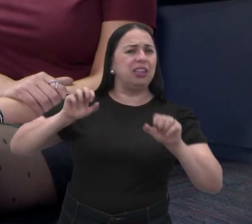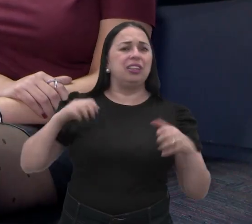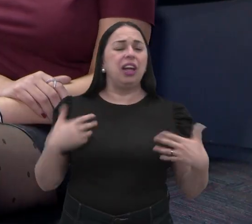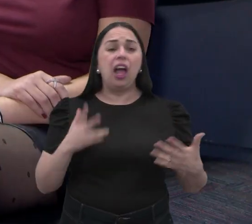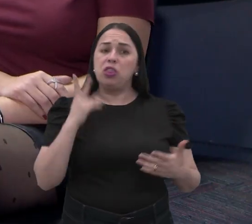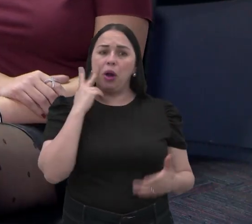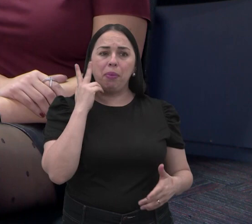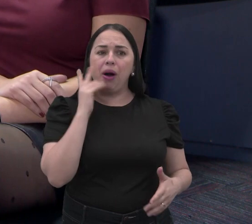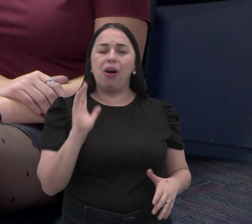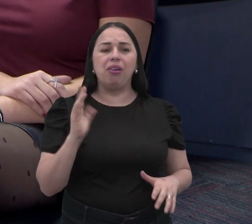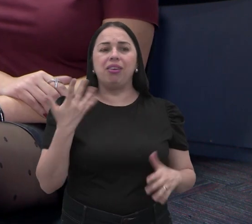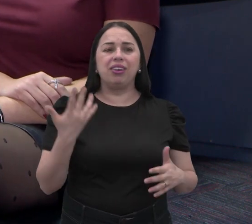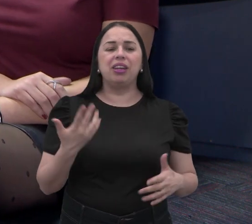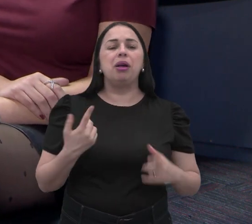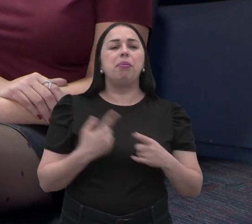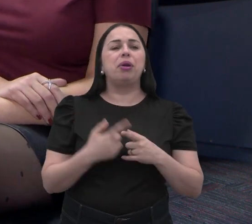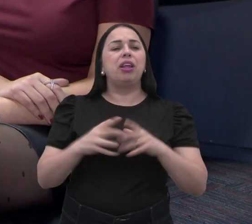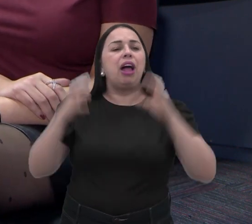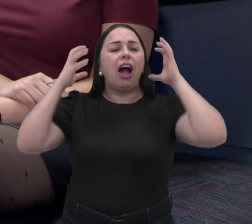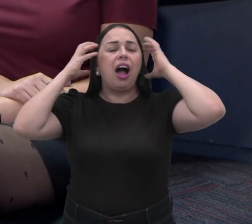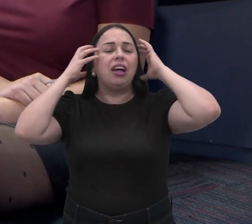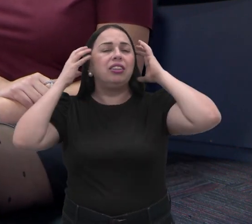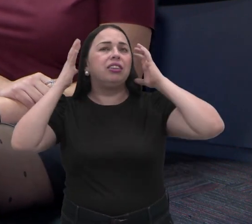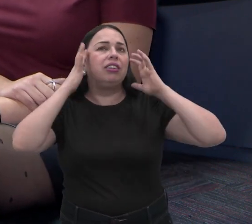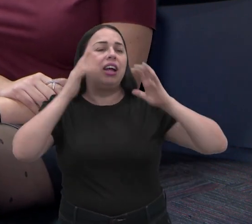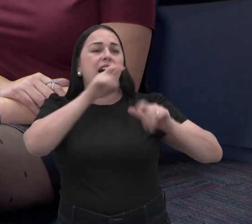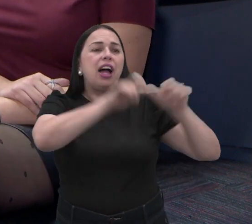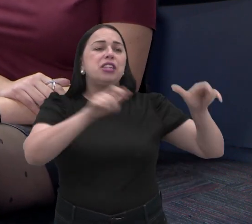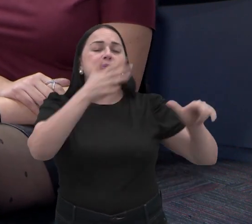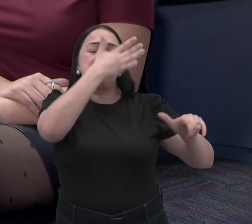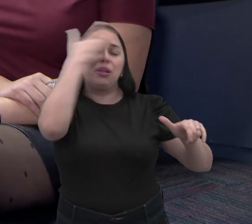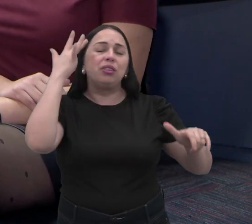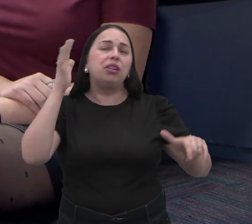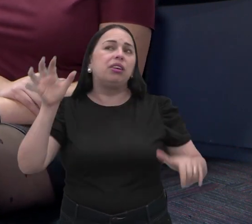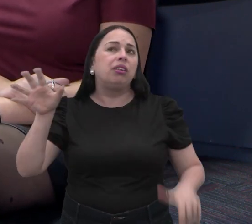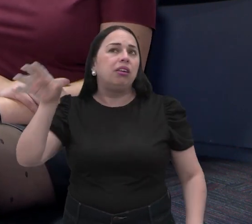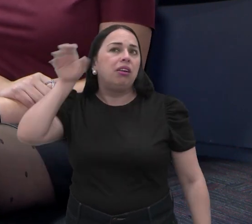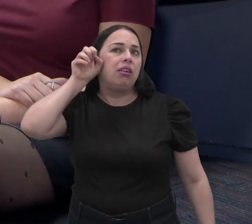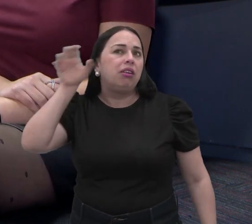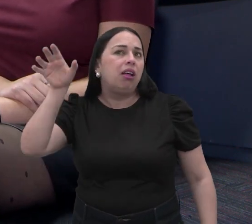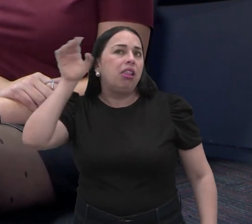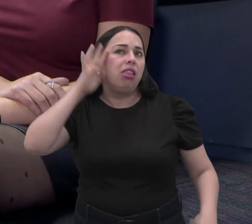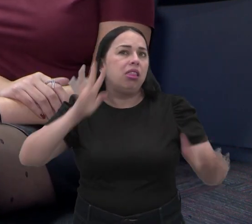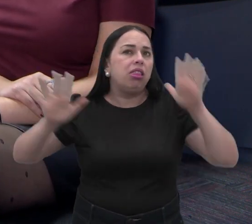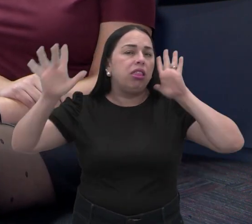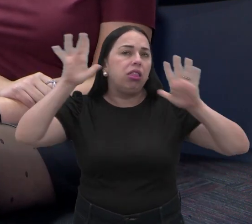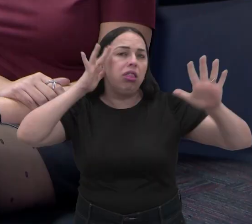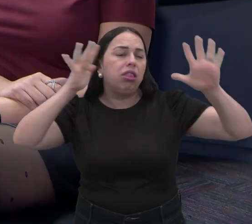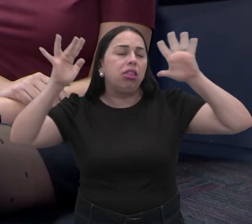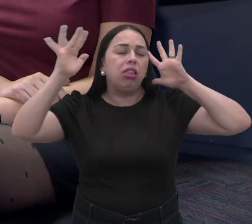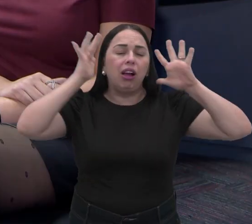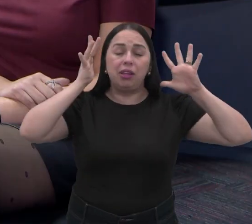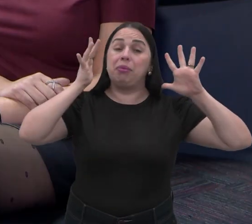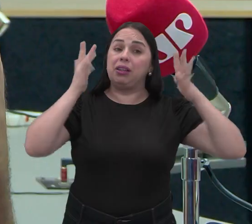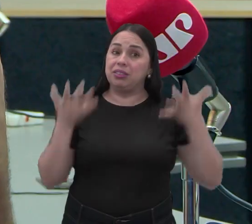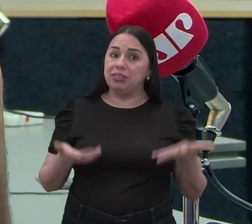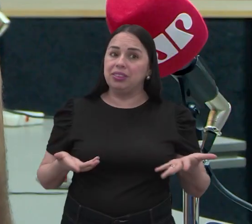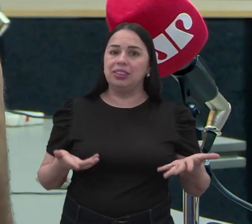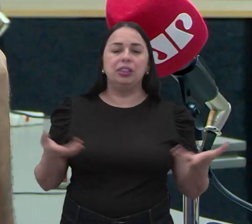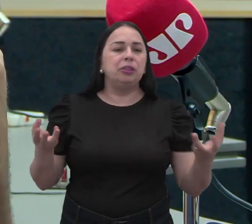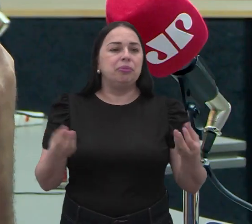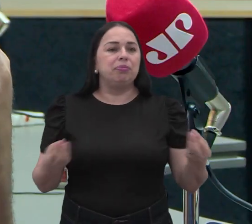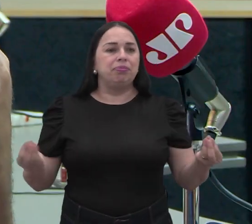É muito comum, porque o rádio tem essa coisa muito legal, né? De mexer muito com a criatividade, com como é que eu vou